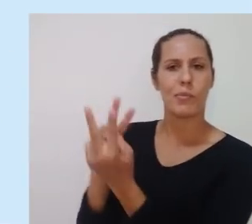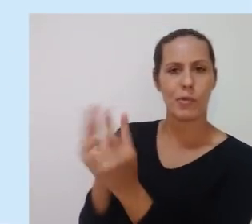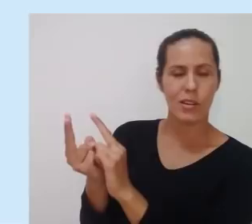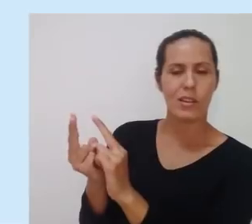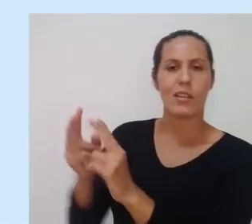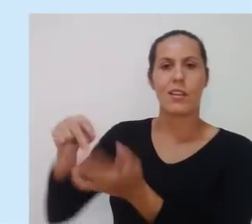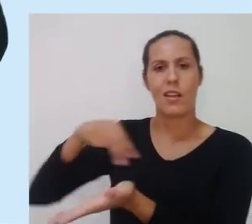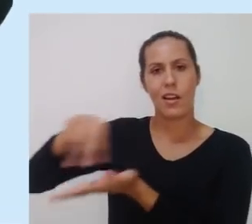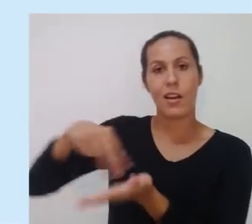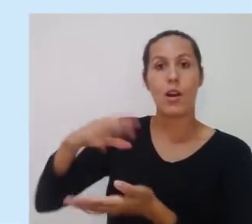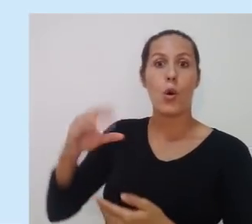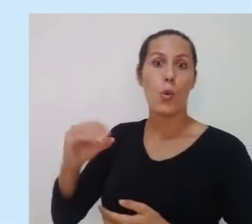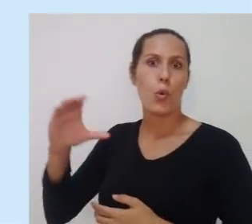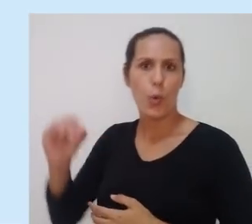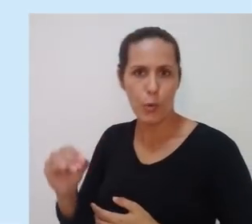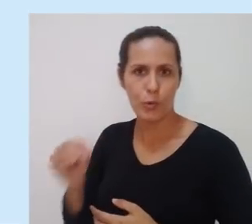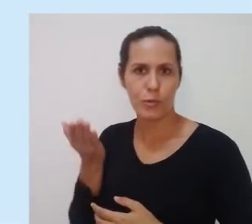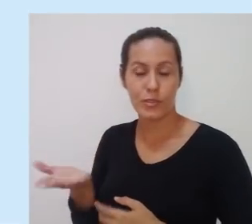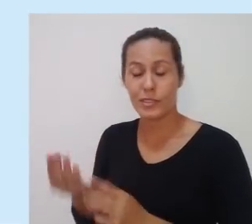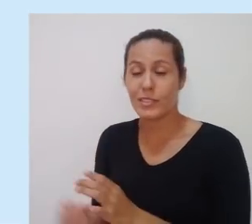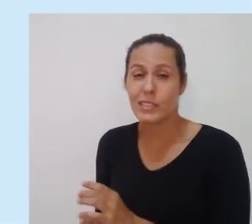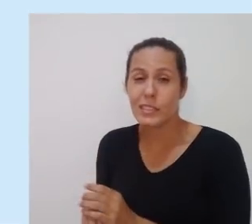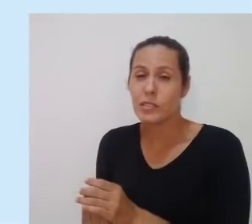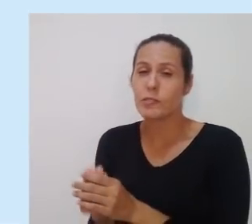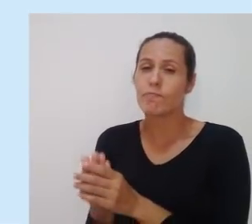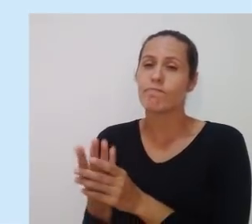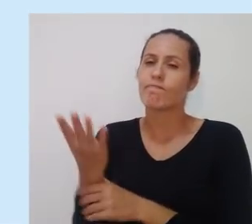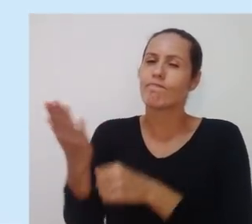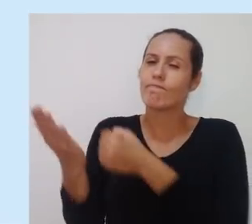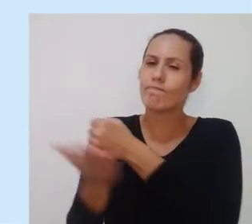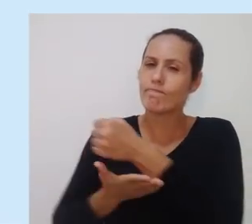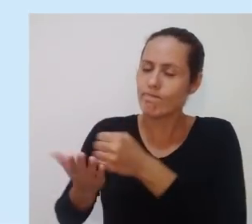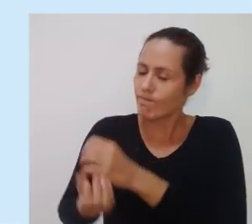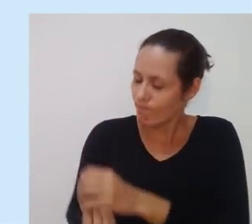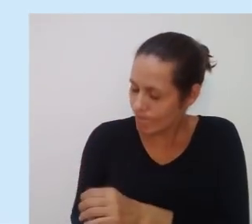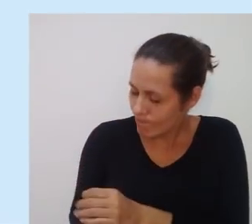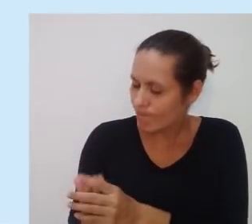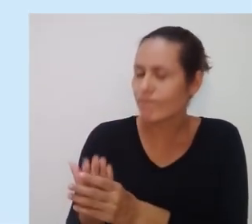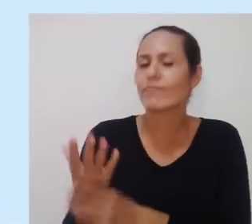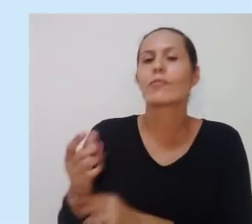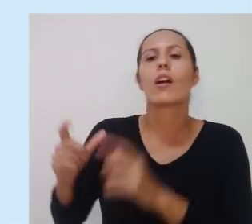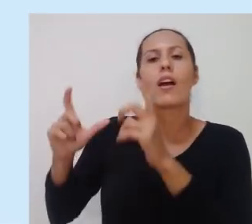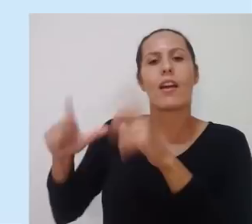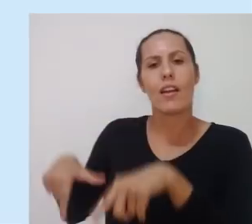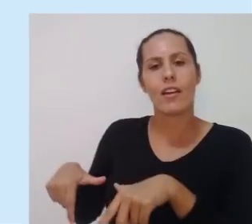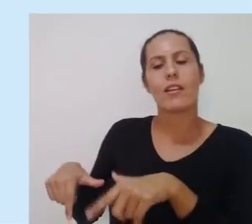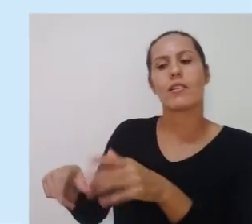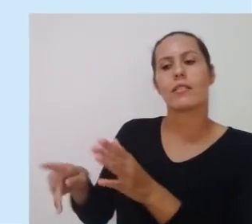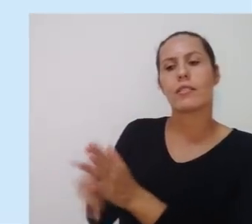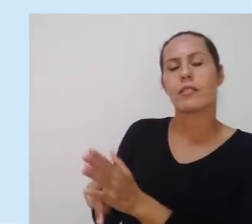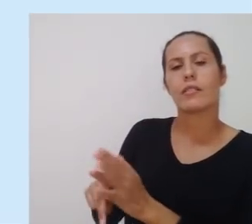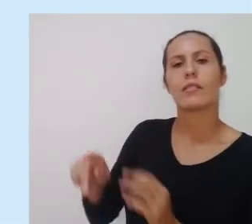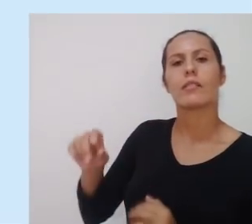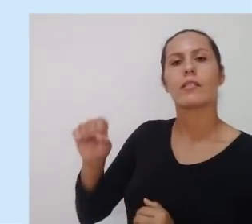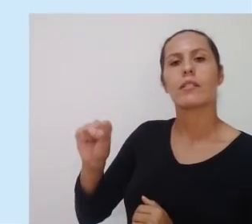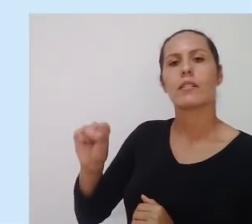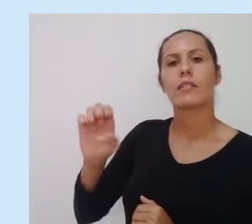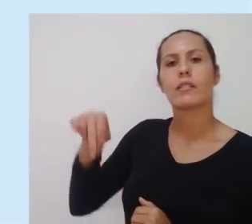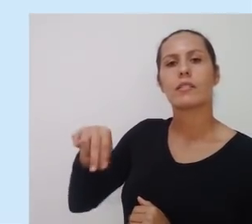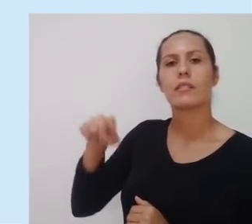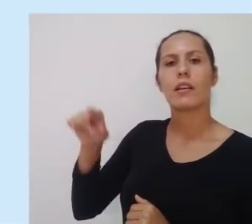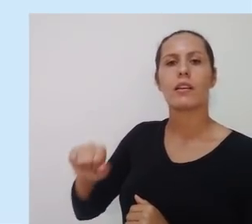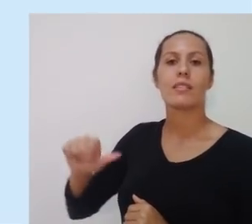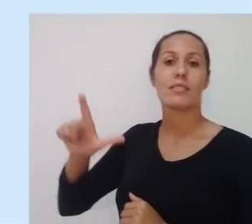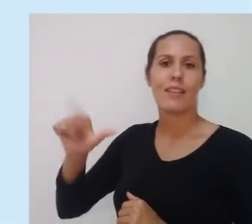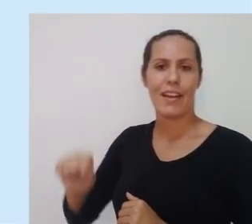tinha a roda de capoeira, tinha o coco, ok? Então, o nascedouro do coco de senzala